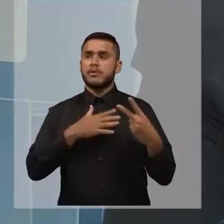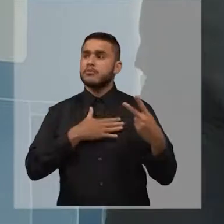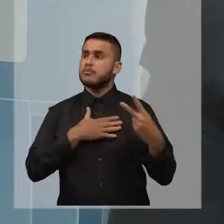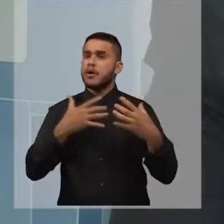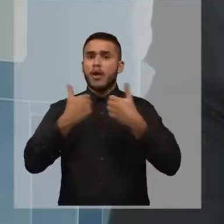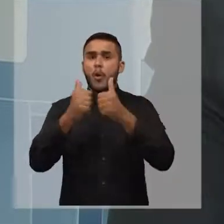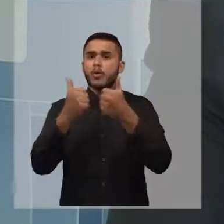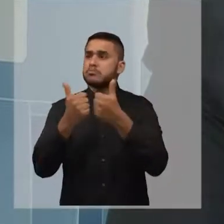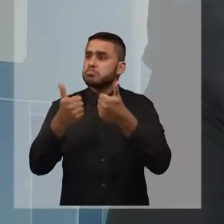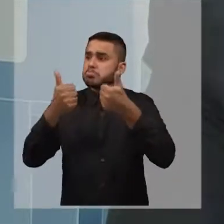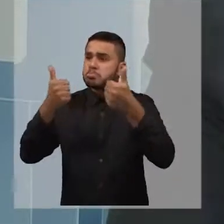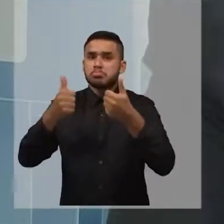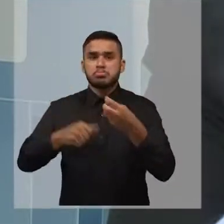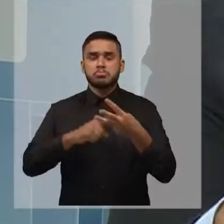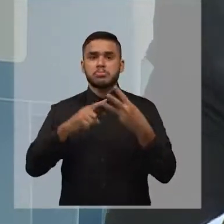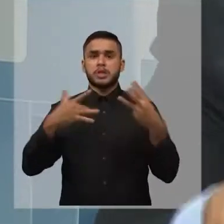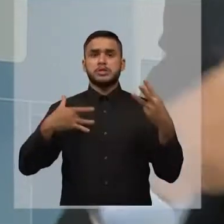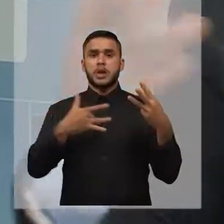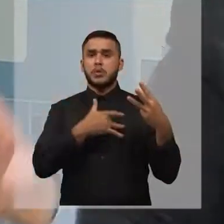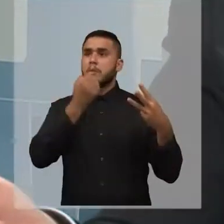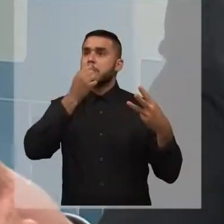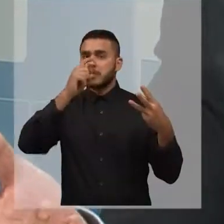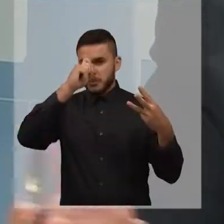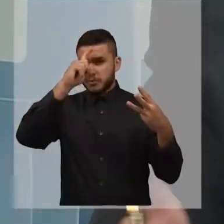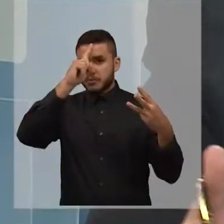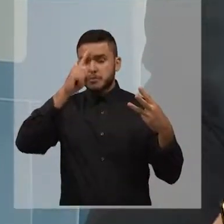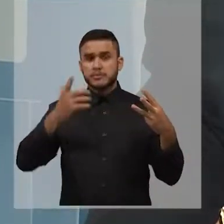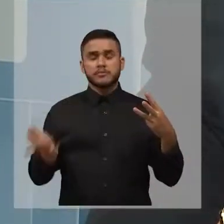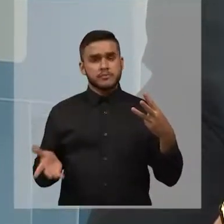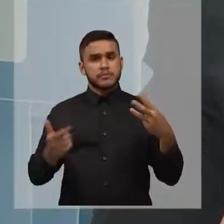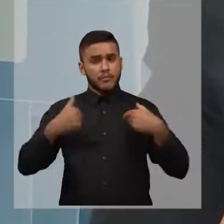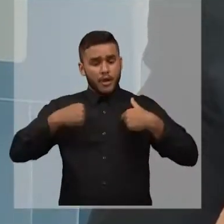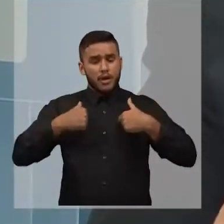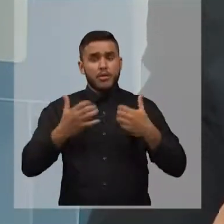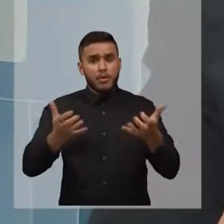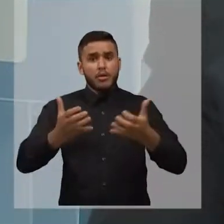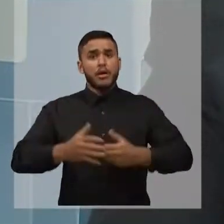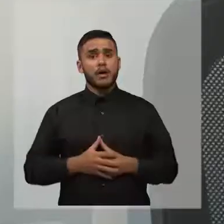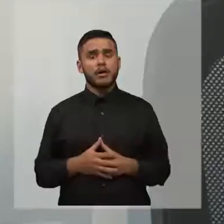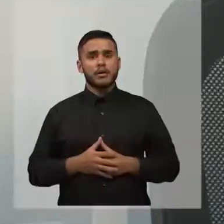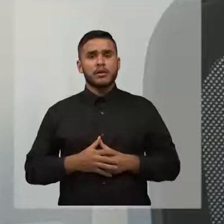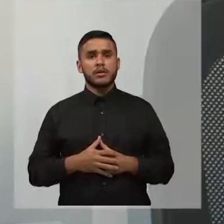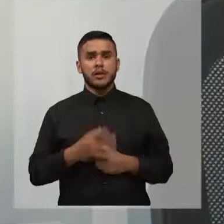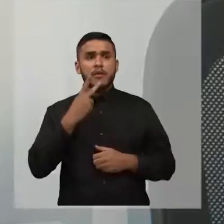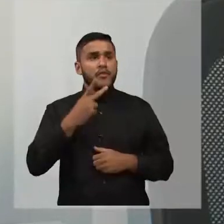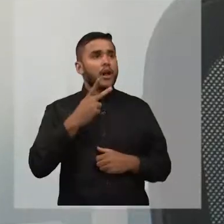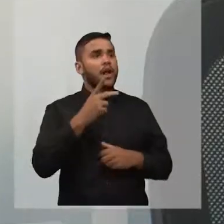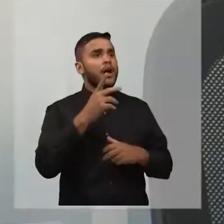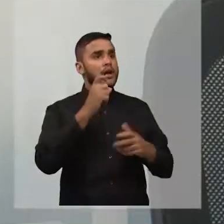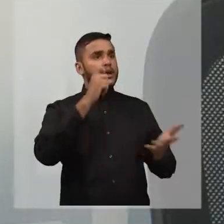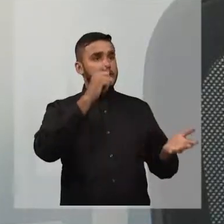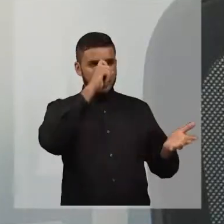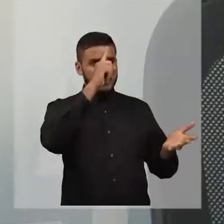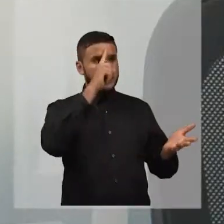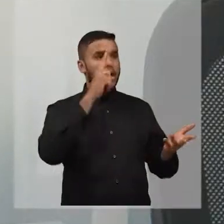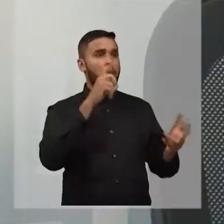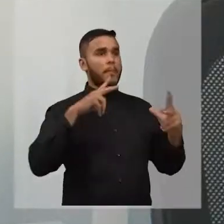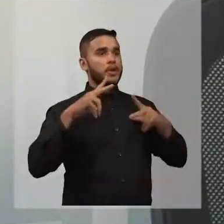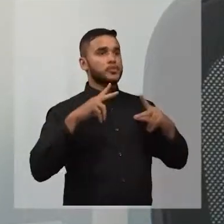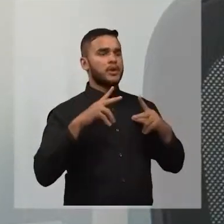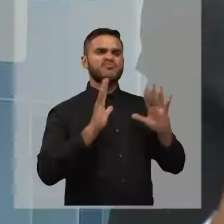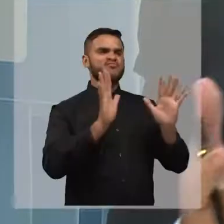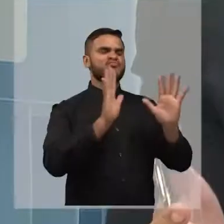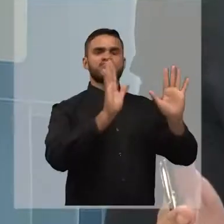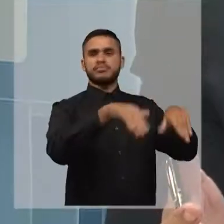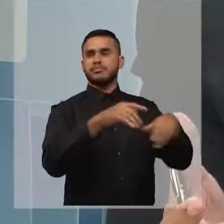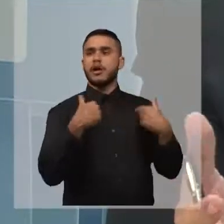melhor, eu quero uma saúde mais barata, que eu possa até deixar de usar um plano de saúde e usar uma saúde pública. Eu quero que o meu país cresça, né, Luiz?